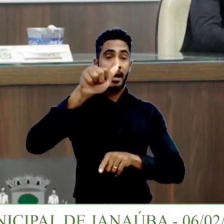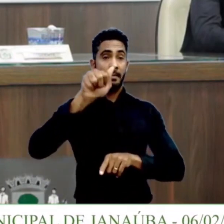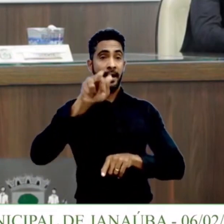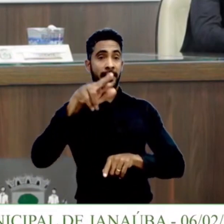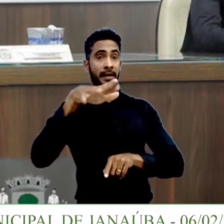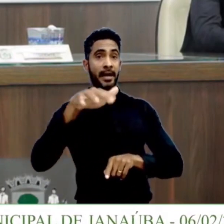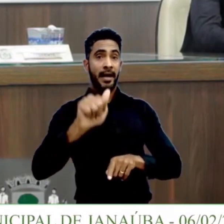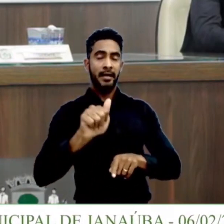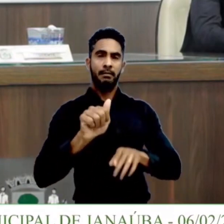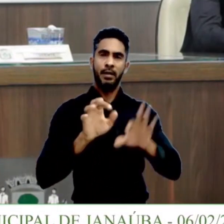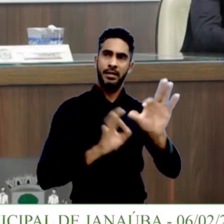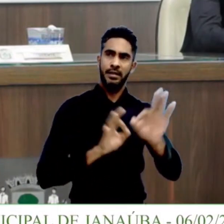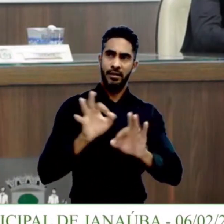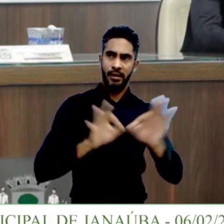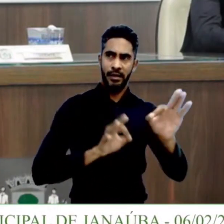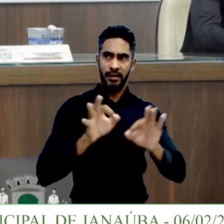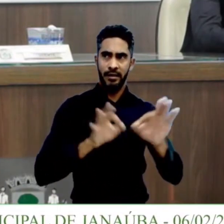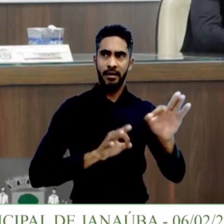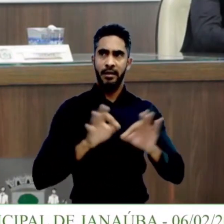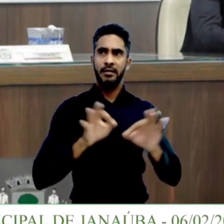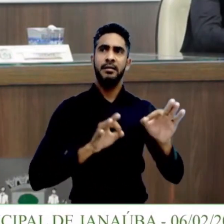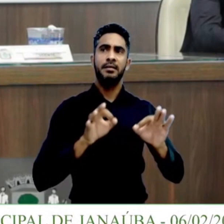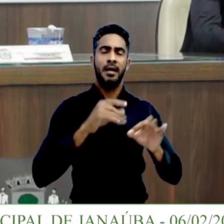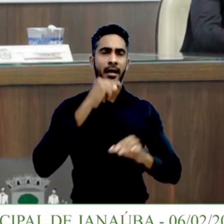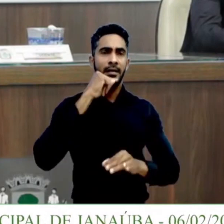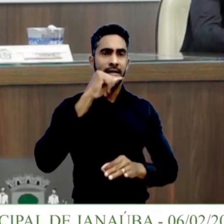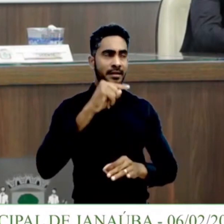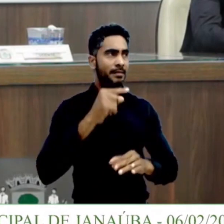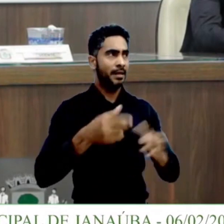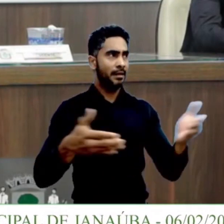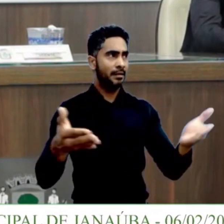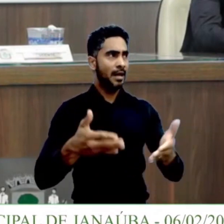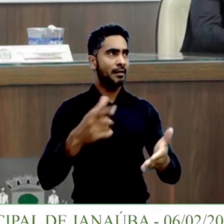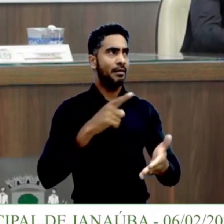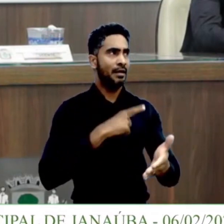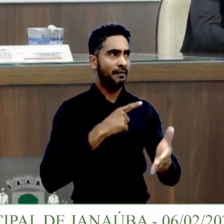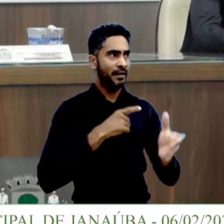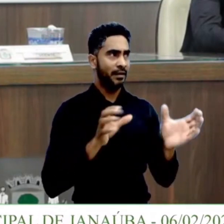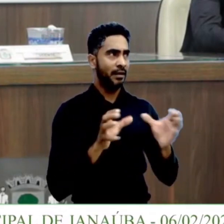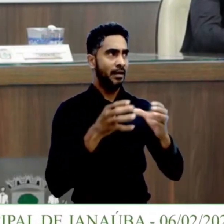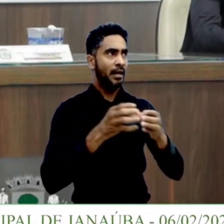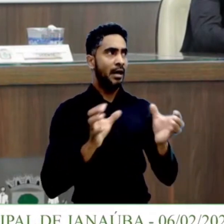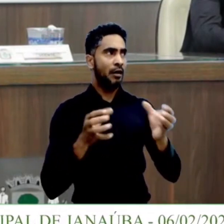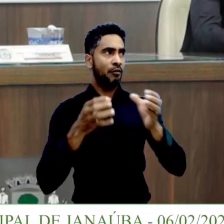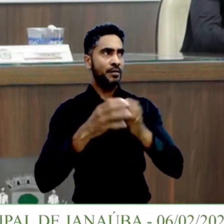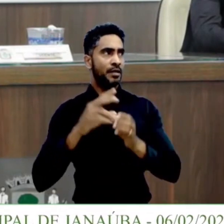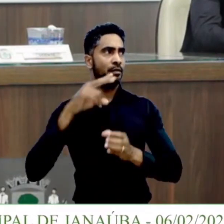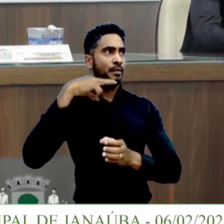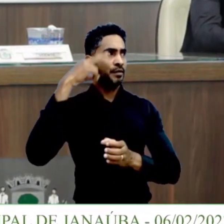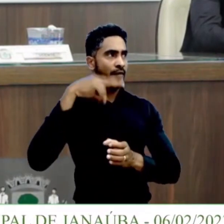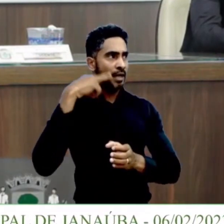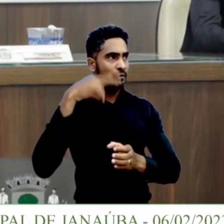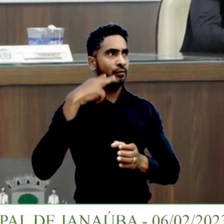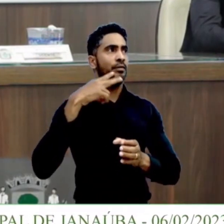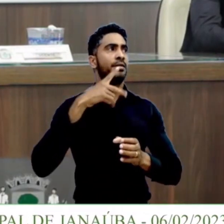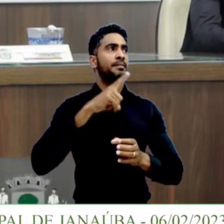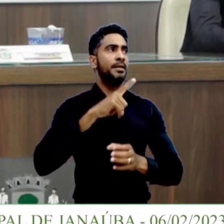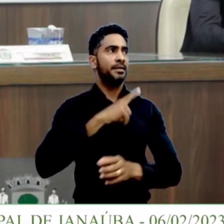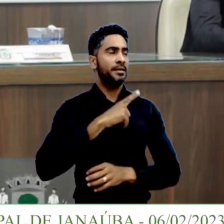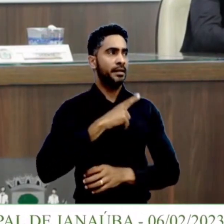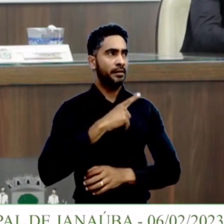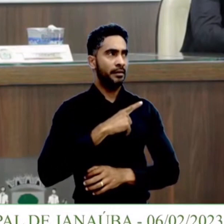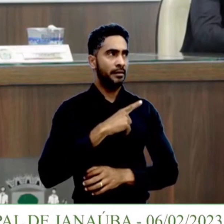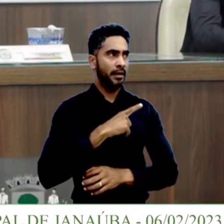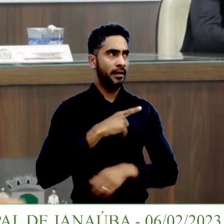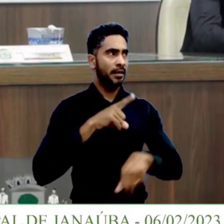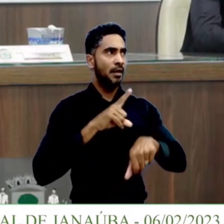já se organizarem aí. Essa semana agora vai estar com as comissões e com os vereadores para que eles tenham